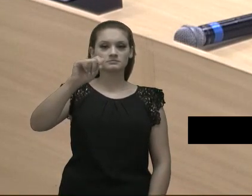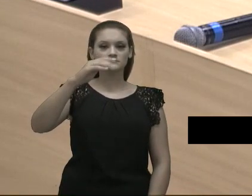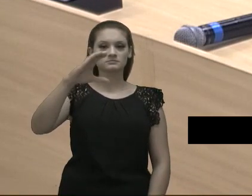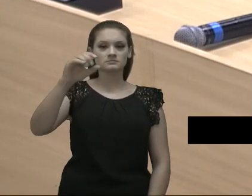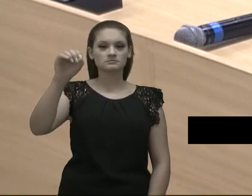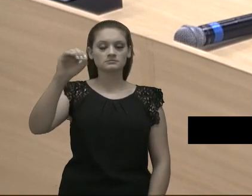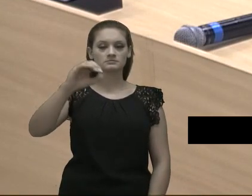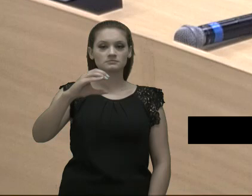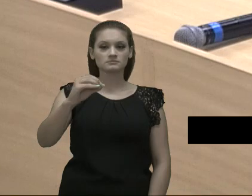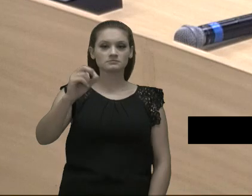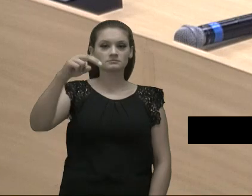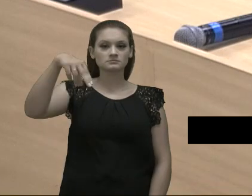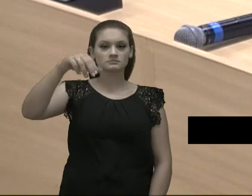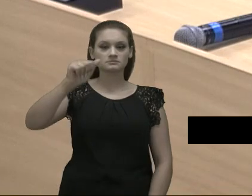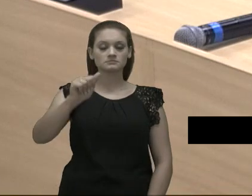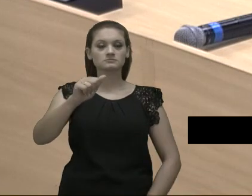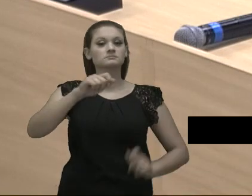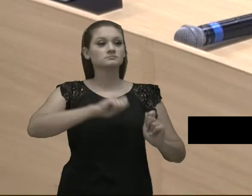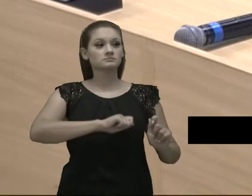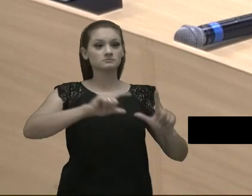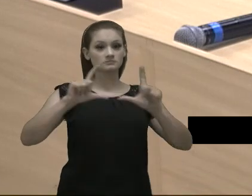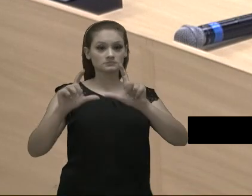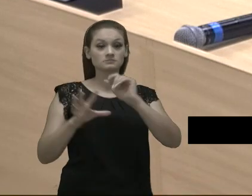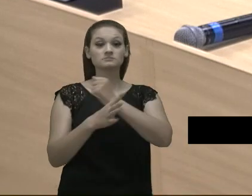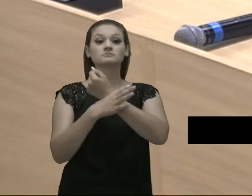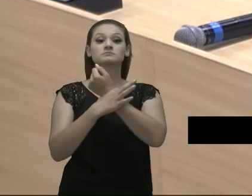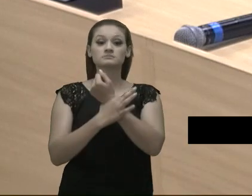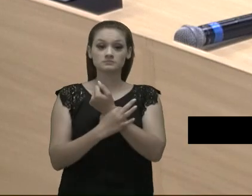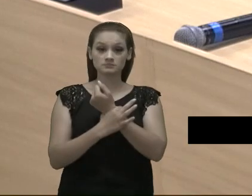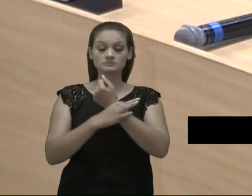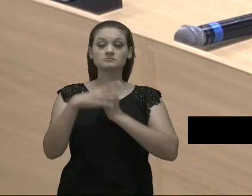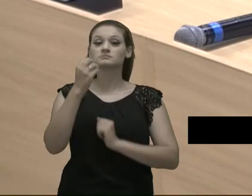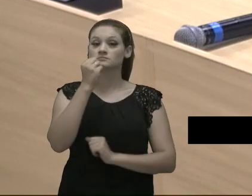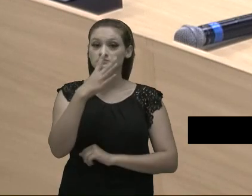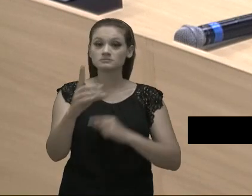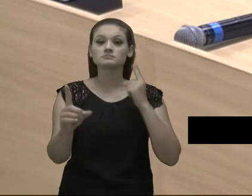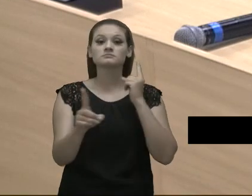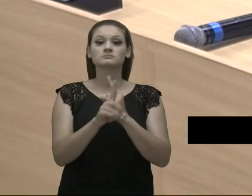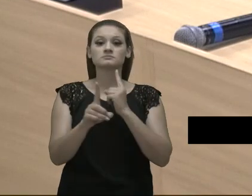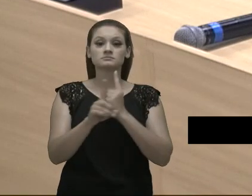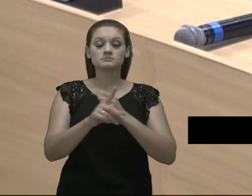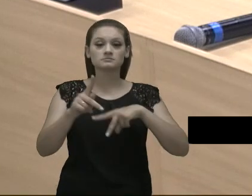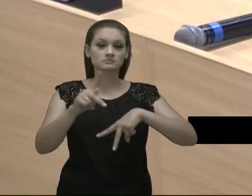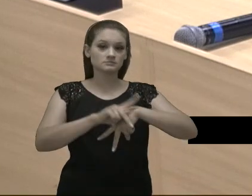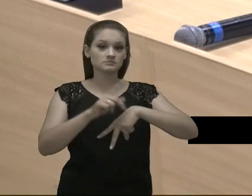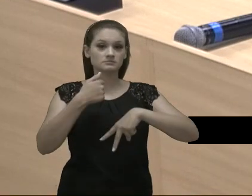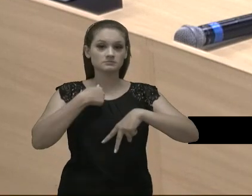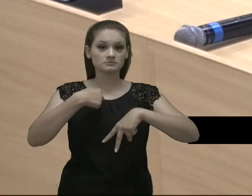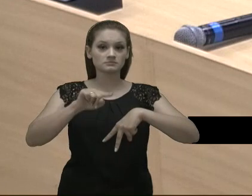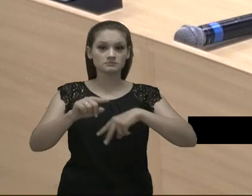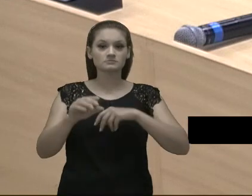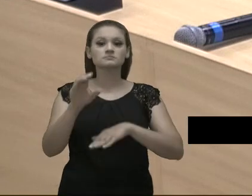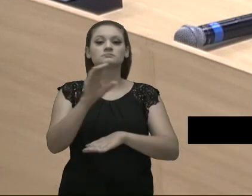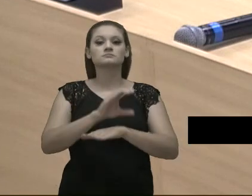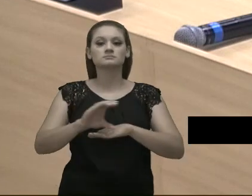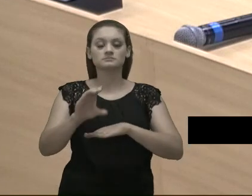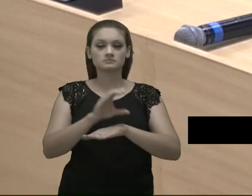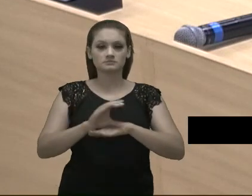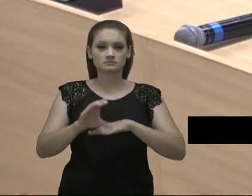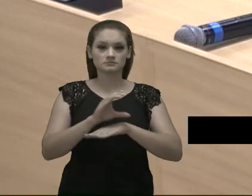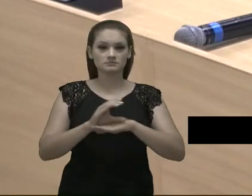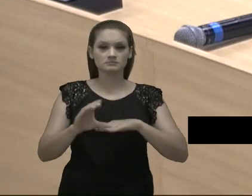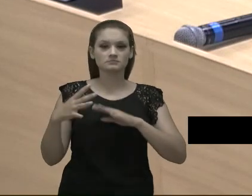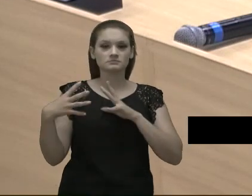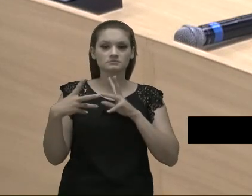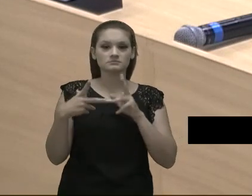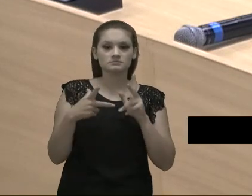uma qualificação da segurança e qualidade do atendimento do paciente. Então, eu estou fazendo os cursos, estou fazendo